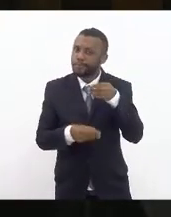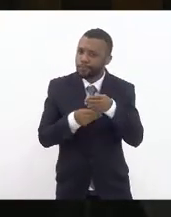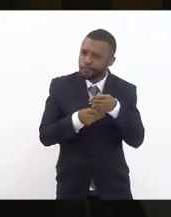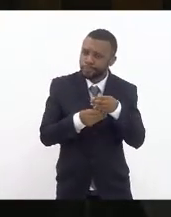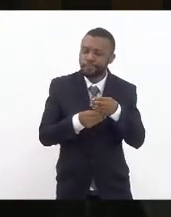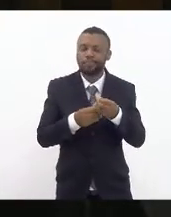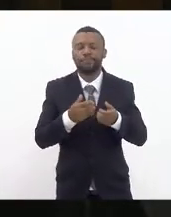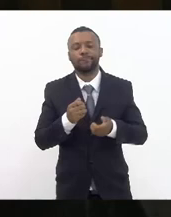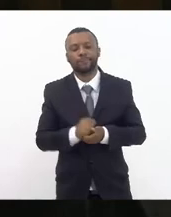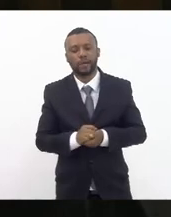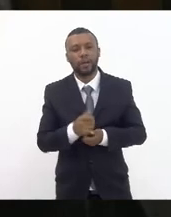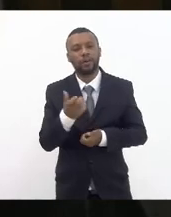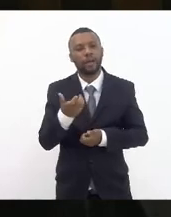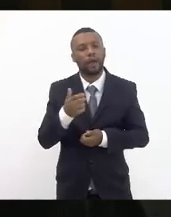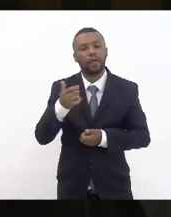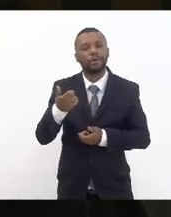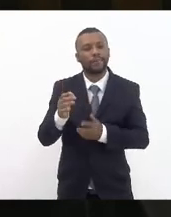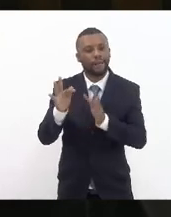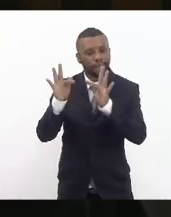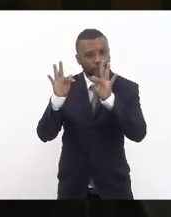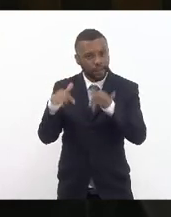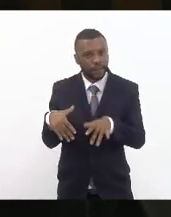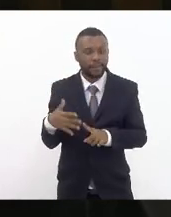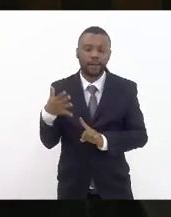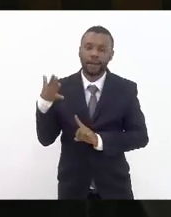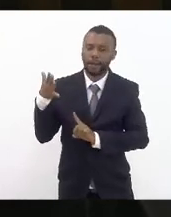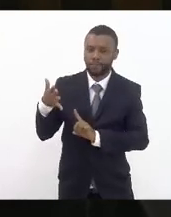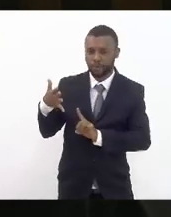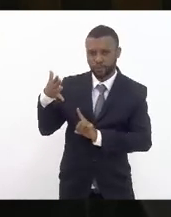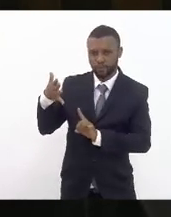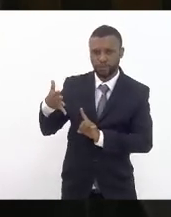vou finalizar, porque